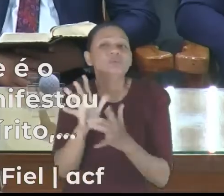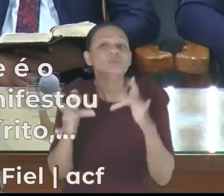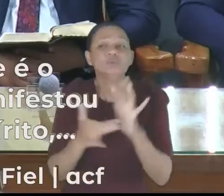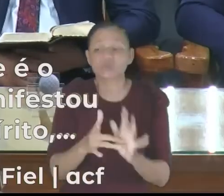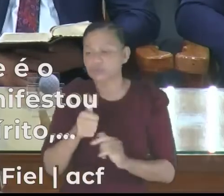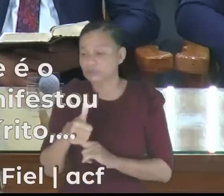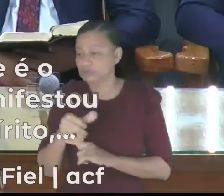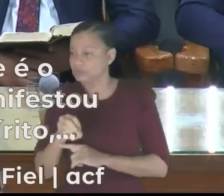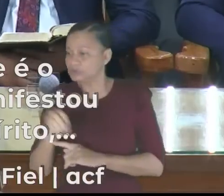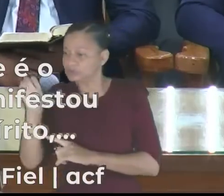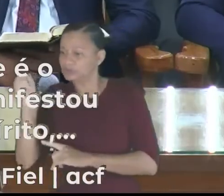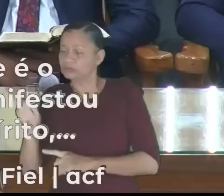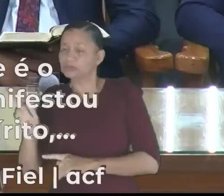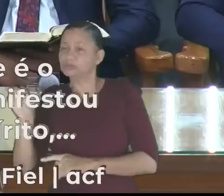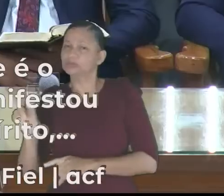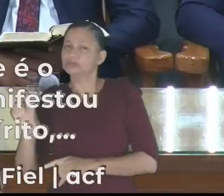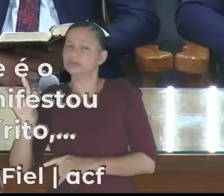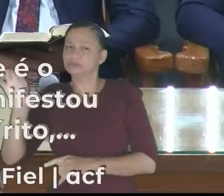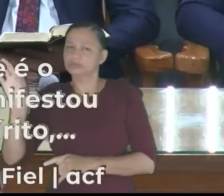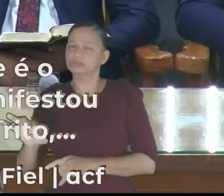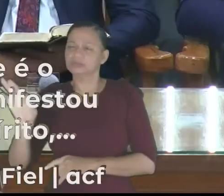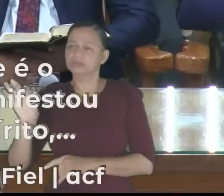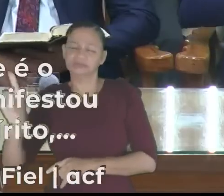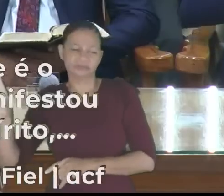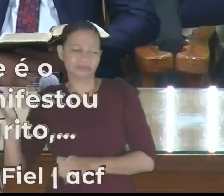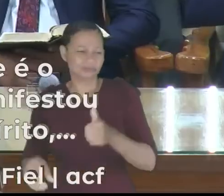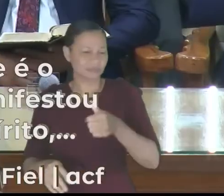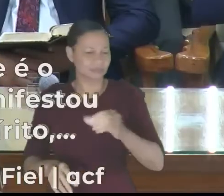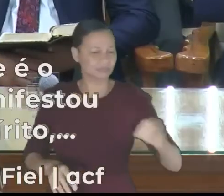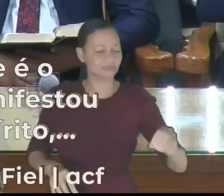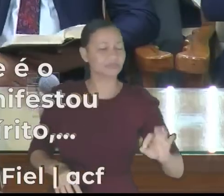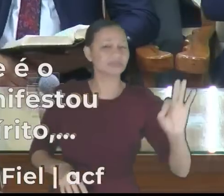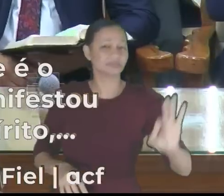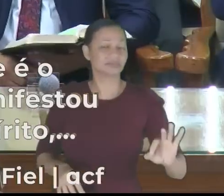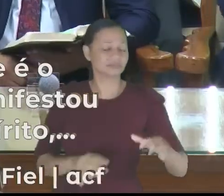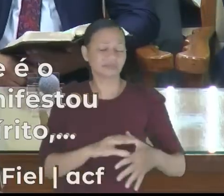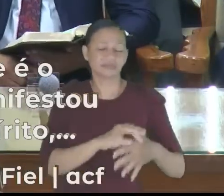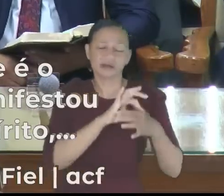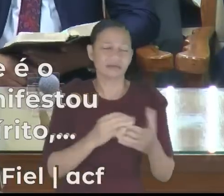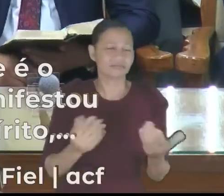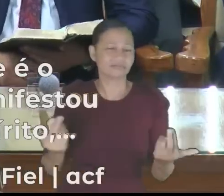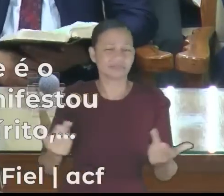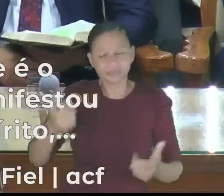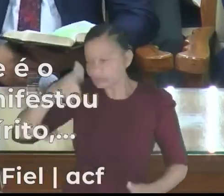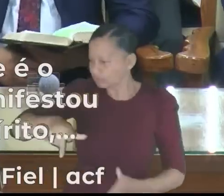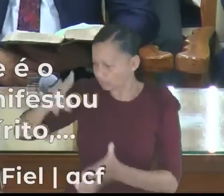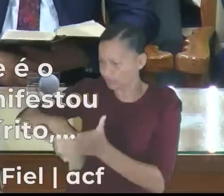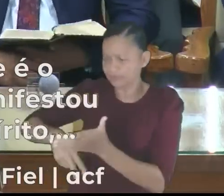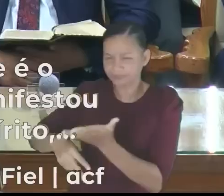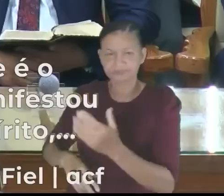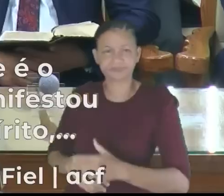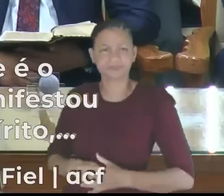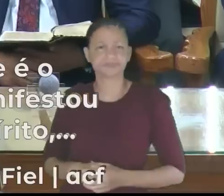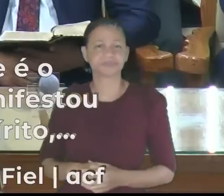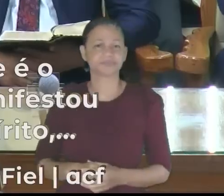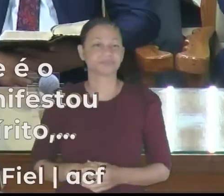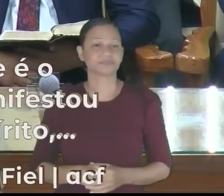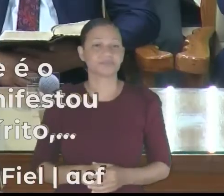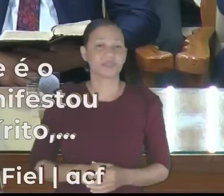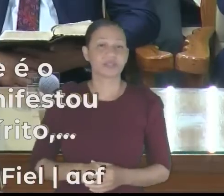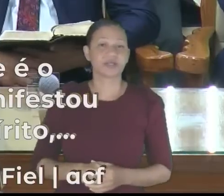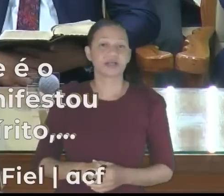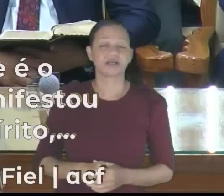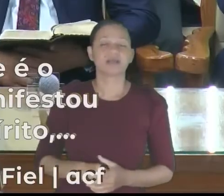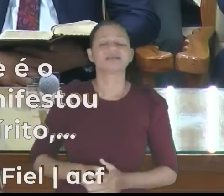Deus e 100%? Por que não dá para explicar? Paulo diz por que não dá para explicar. Lê de novo. E sem